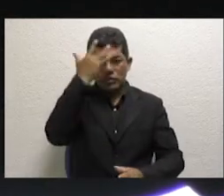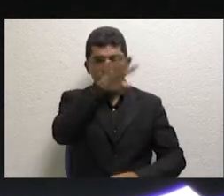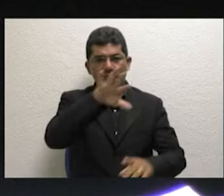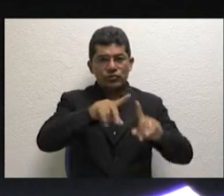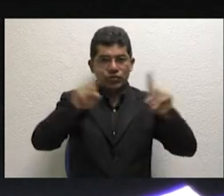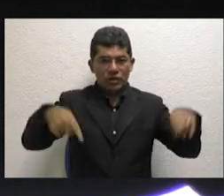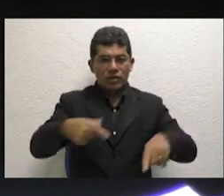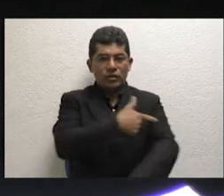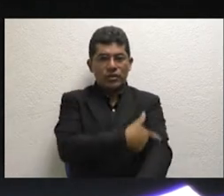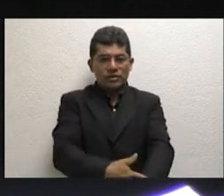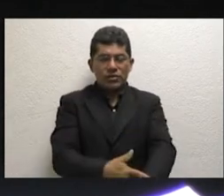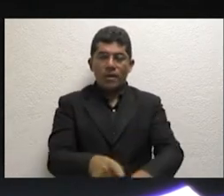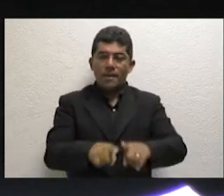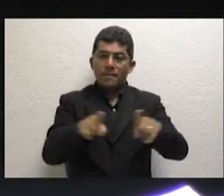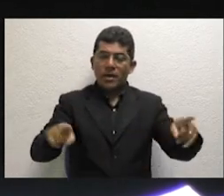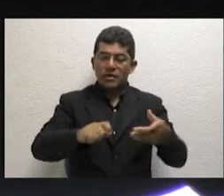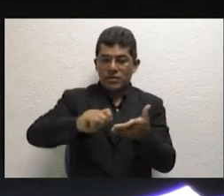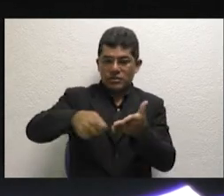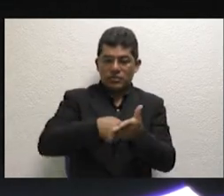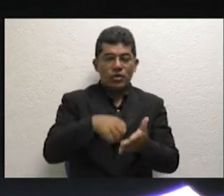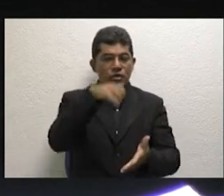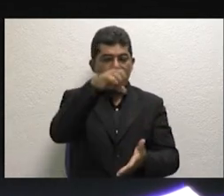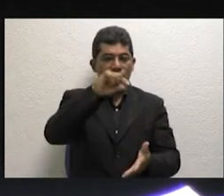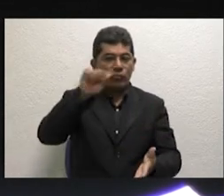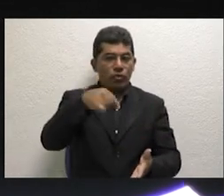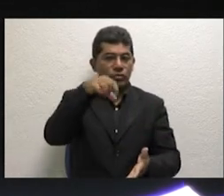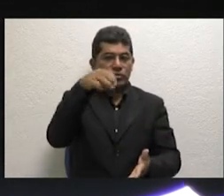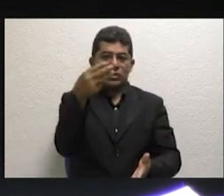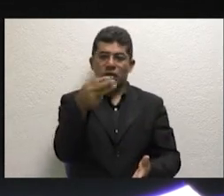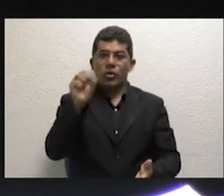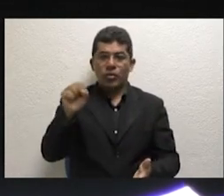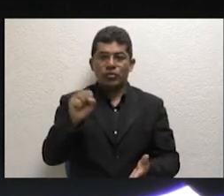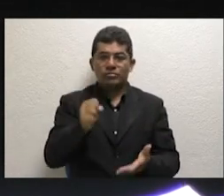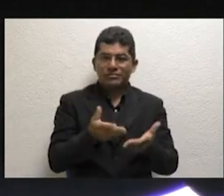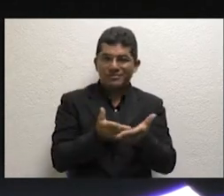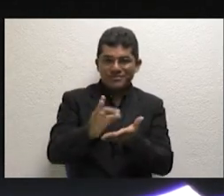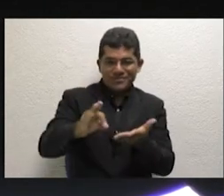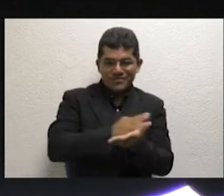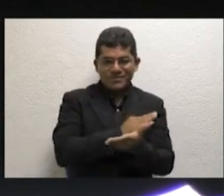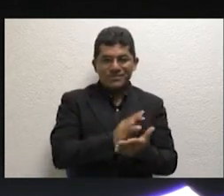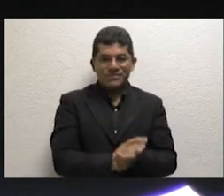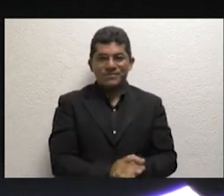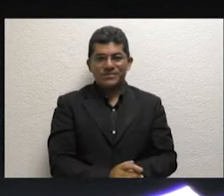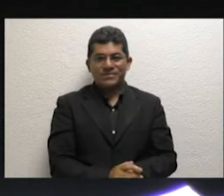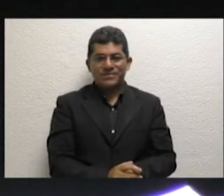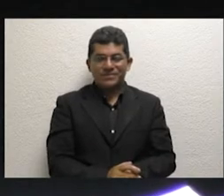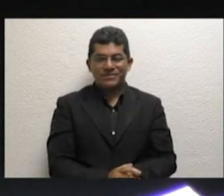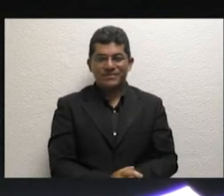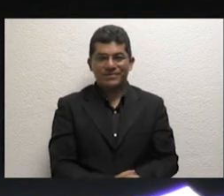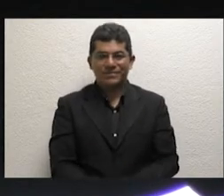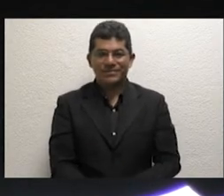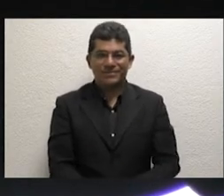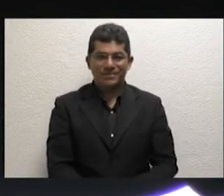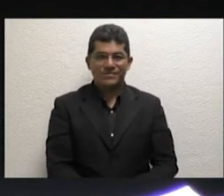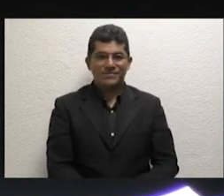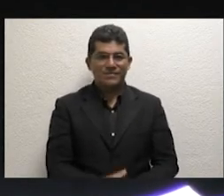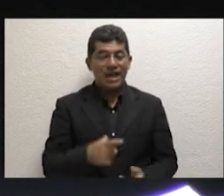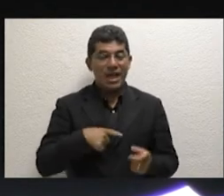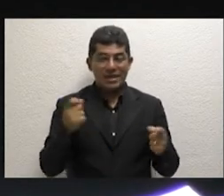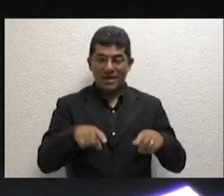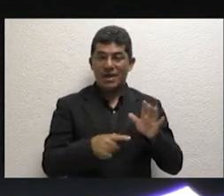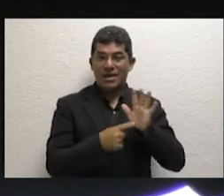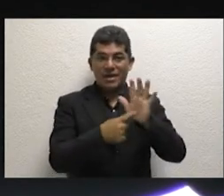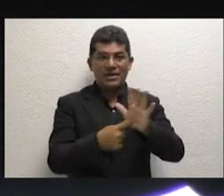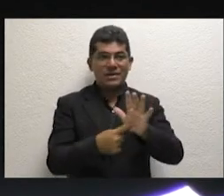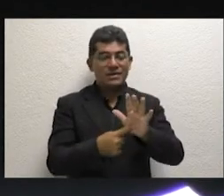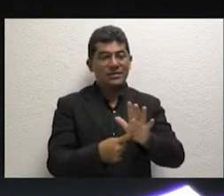o reajuste de 9,38% tenha sido aprovado no ano de 2018 referente